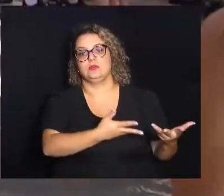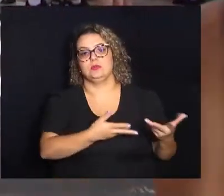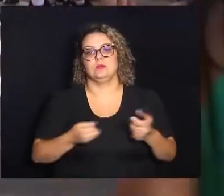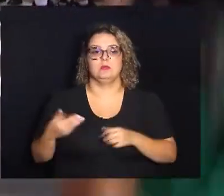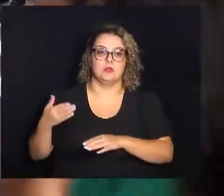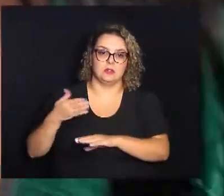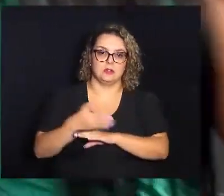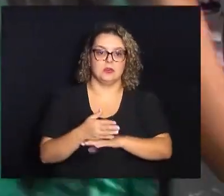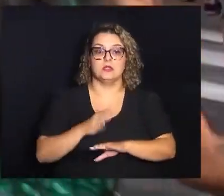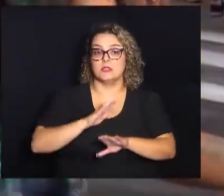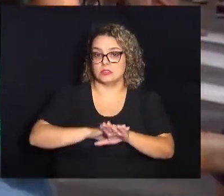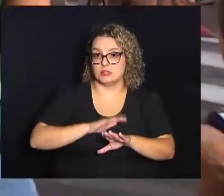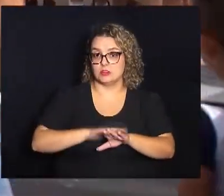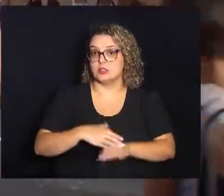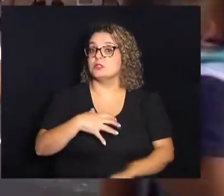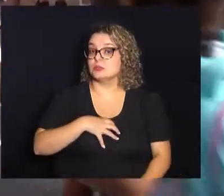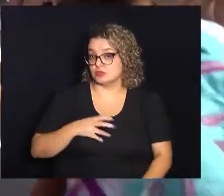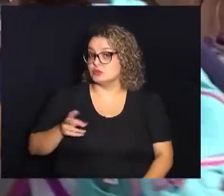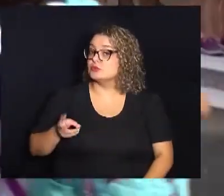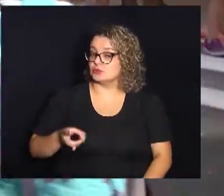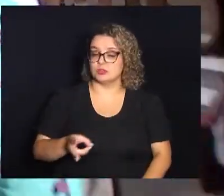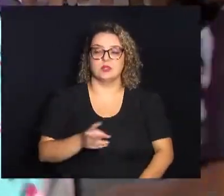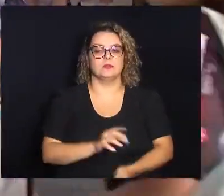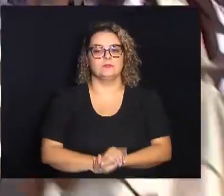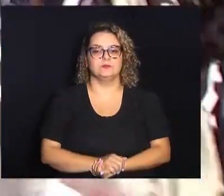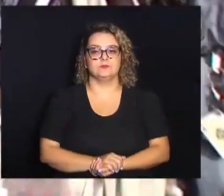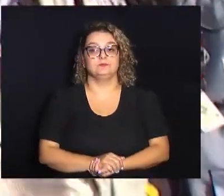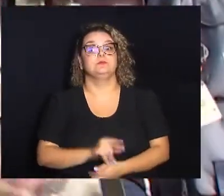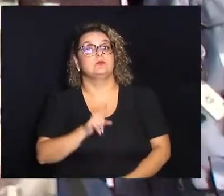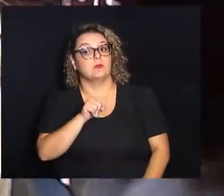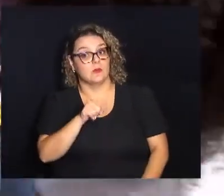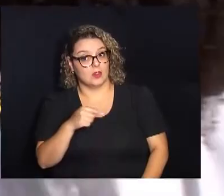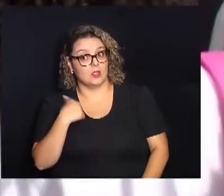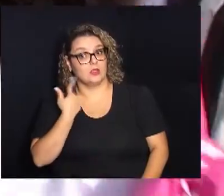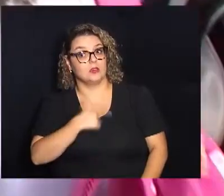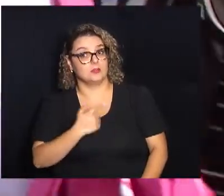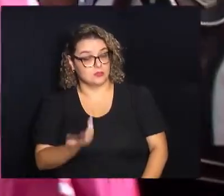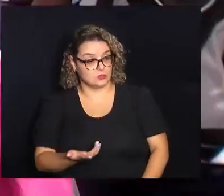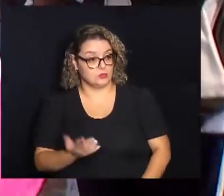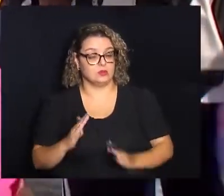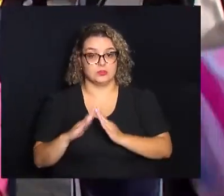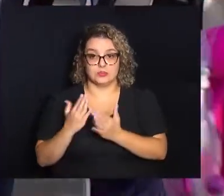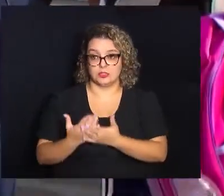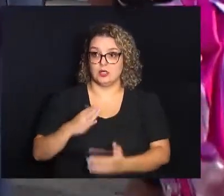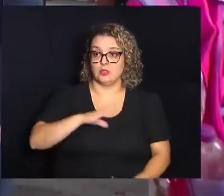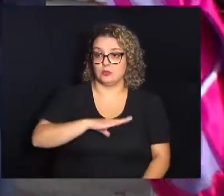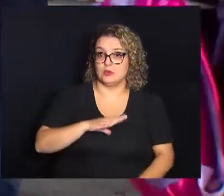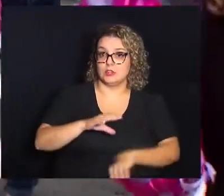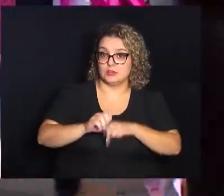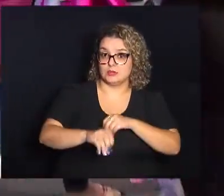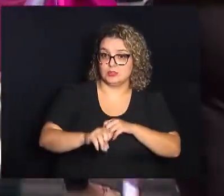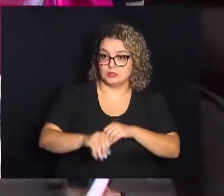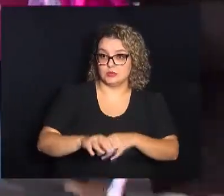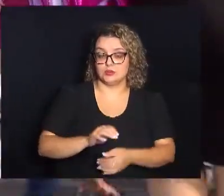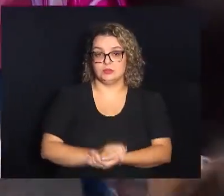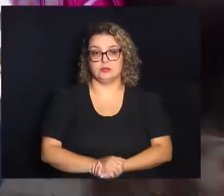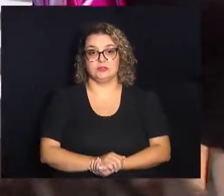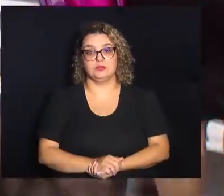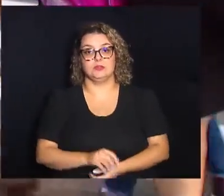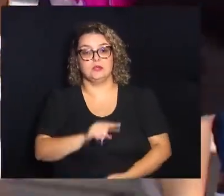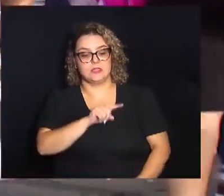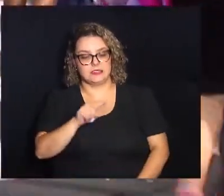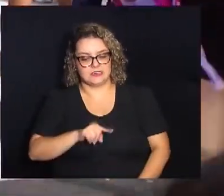dessas atividades de maneira mais permanente. Pois é, e a gente está aqui na Escola Municipal de Ensino, não é?